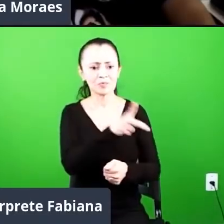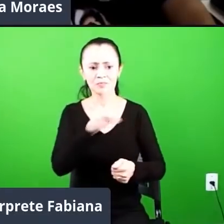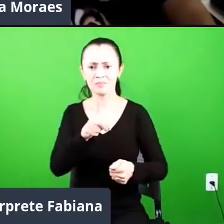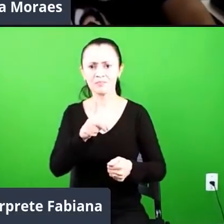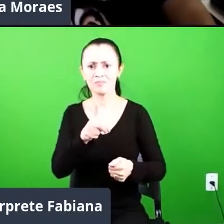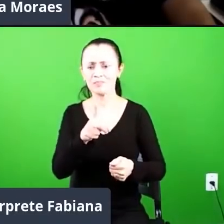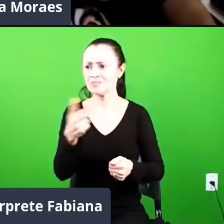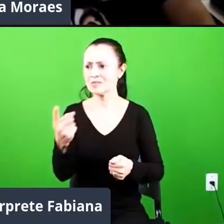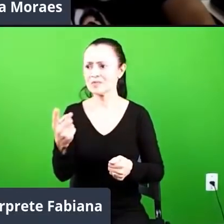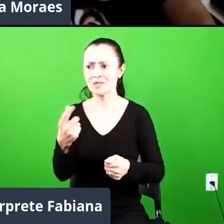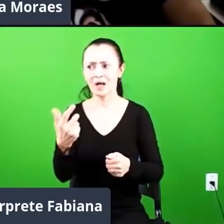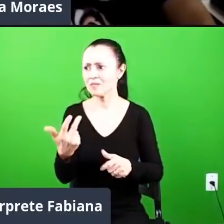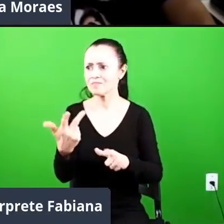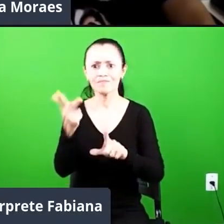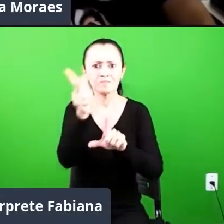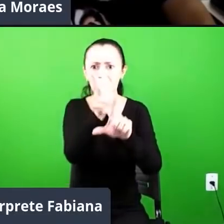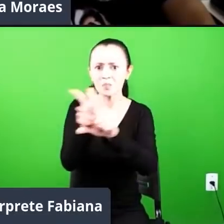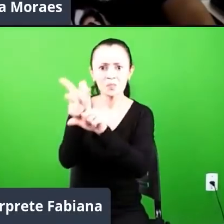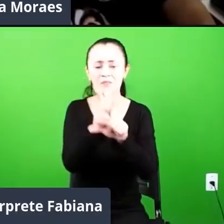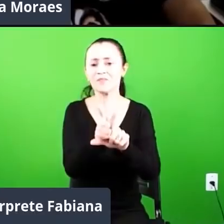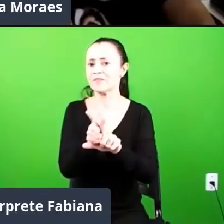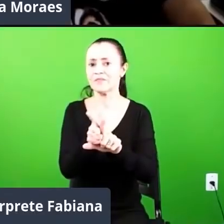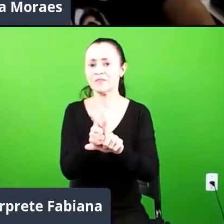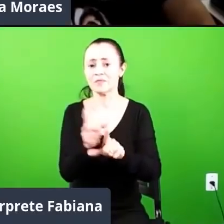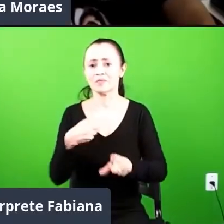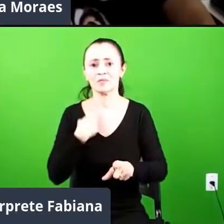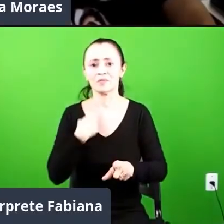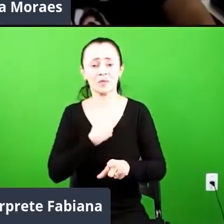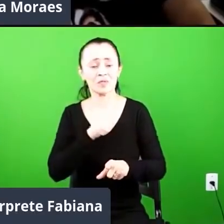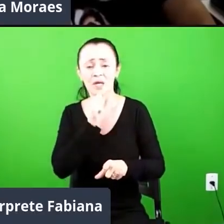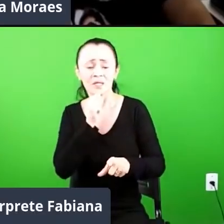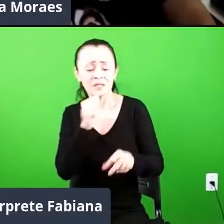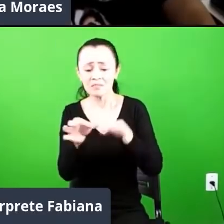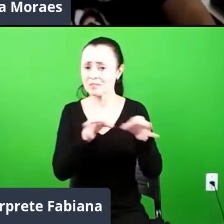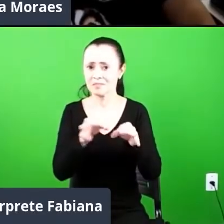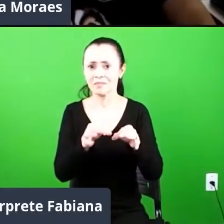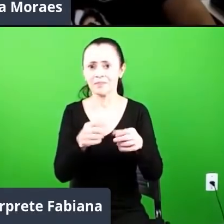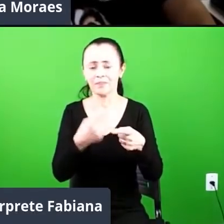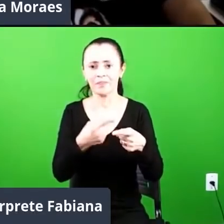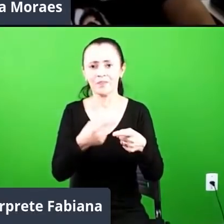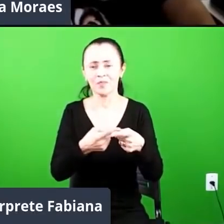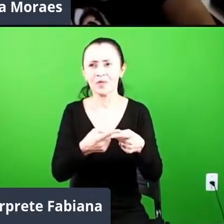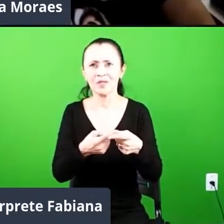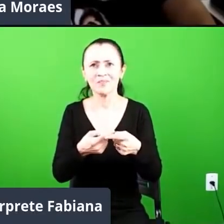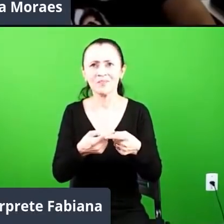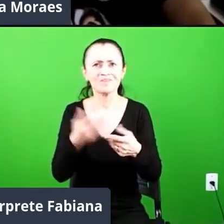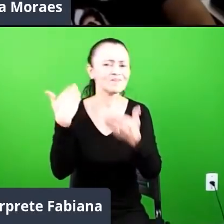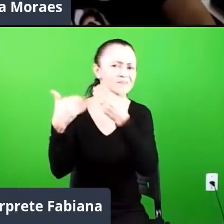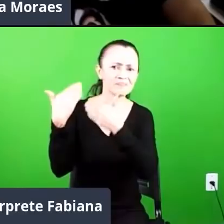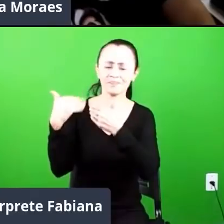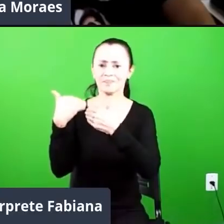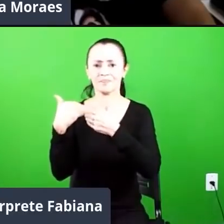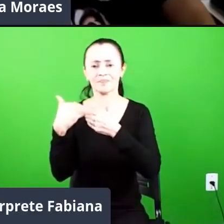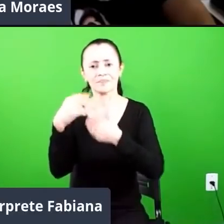não foi preparado para isso. Porque o nosso formato, a nossa construção histórica de escola, de educação, ela